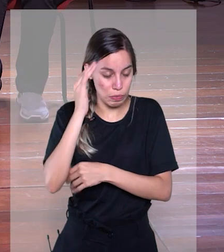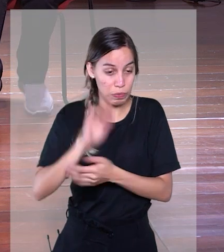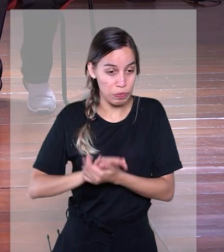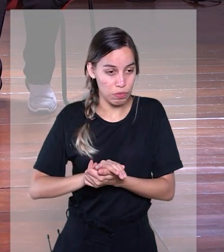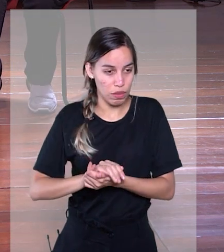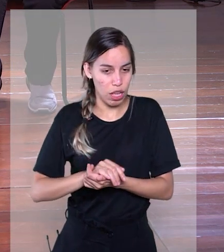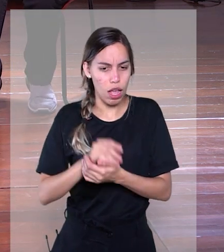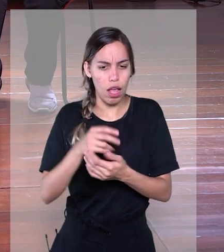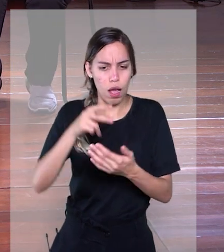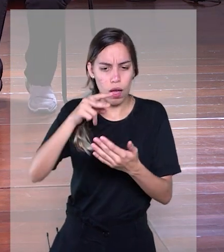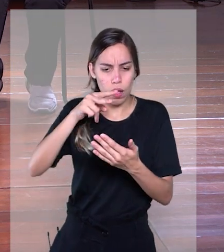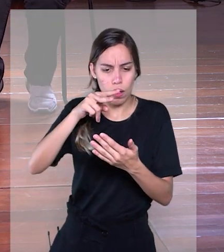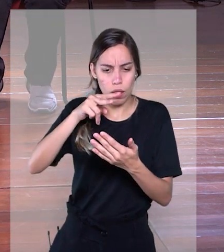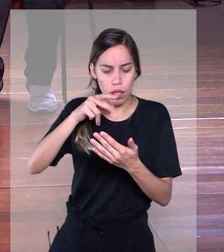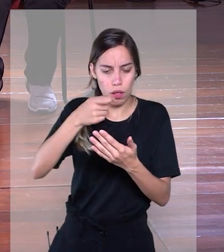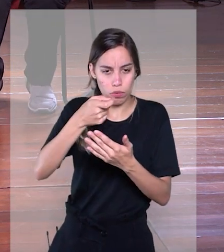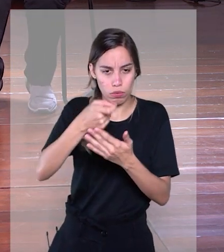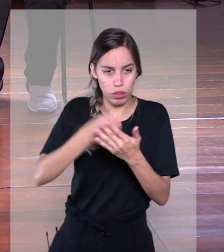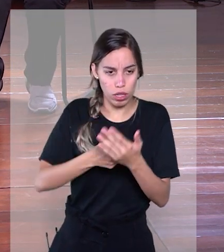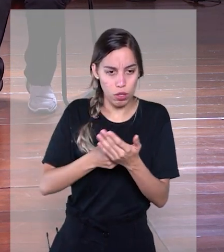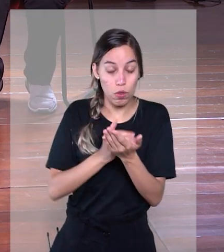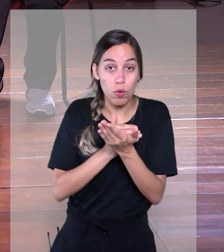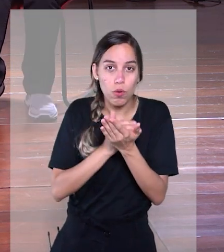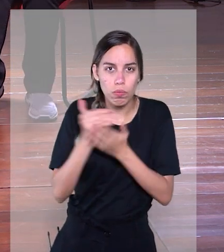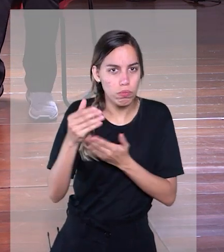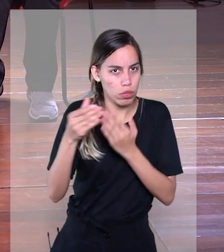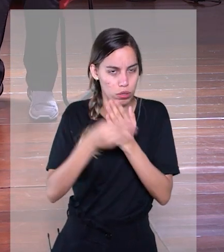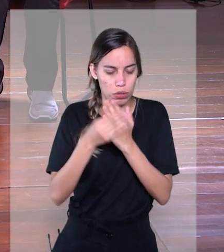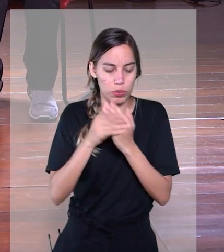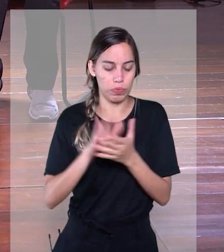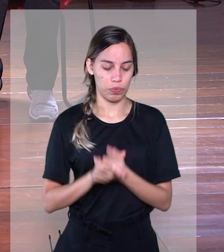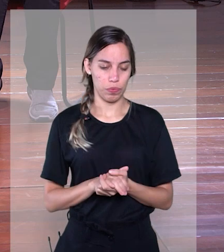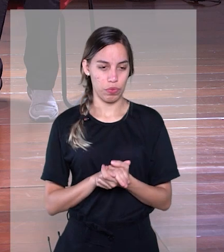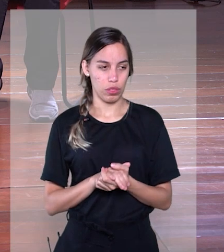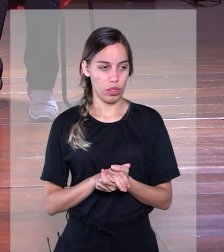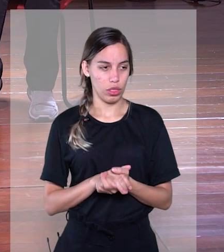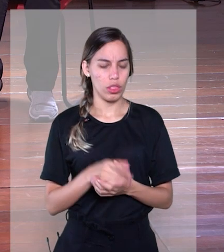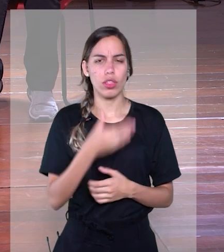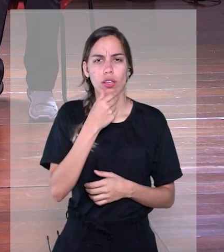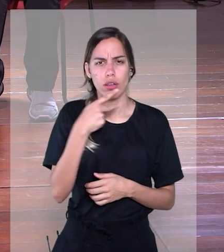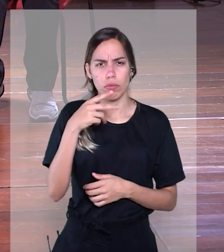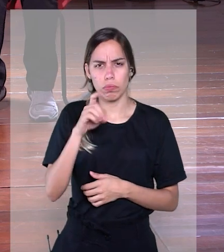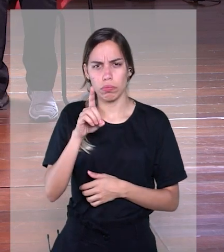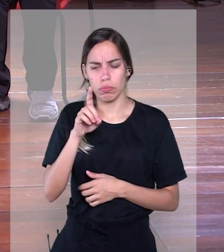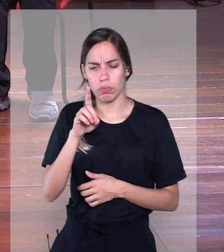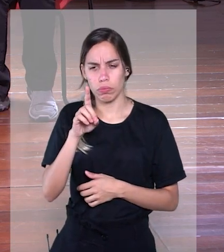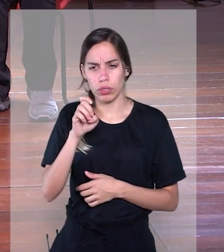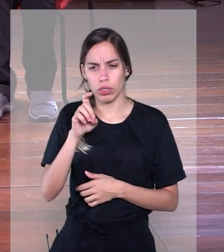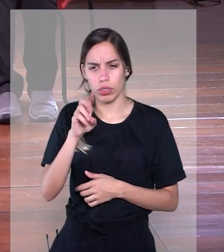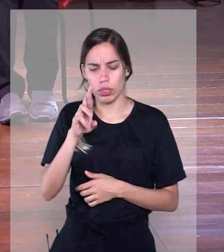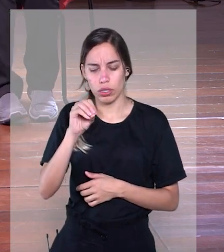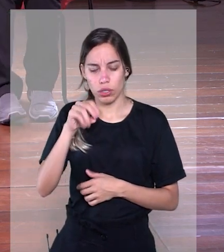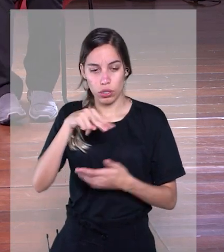está na abertura do livro, aqui na primeira poema do livro, depois daquele que o Pedro leu aqui para nós. Tem um